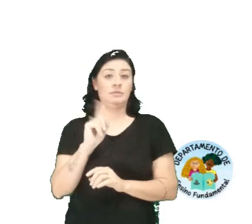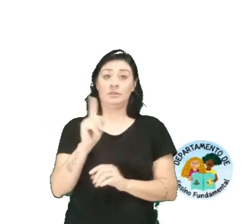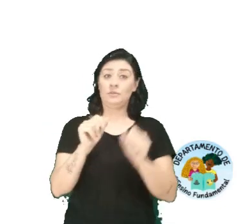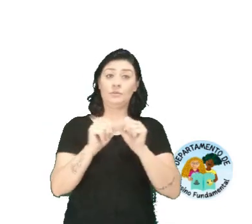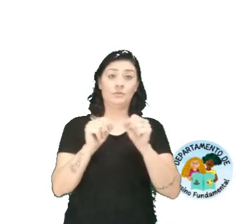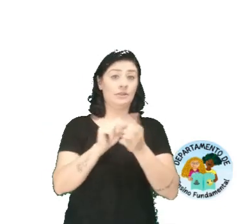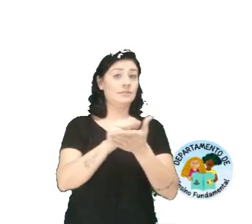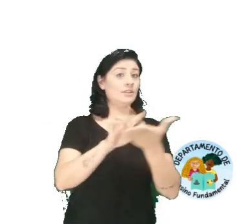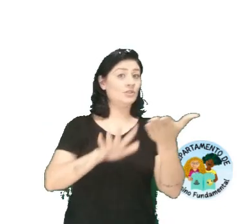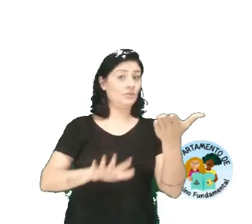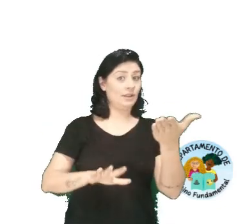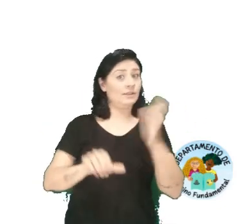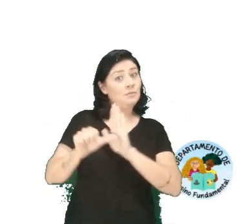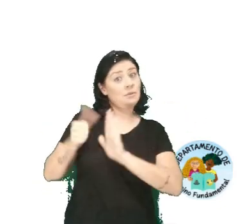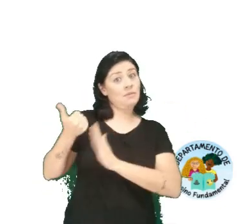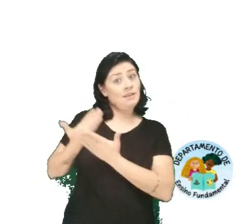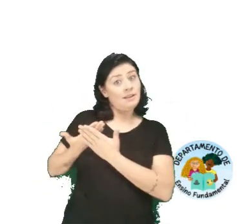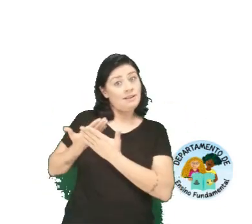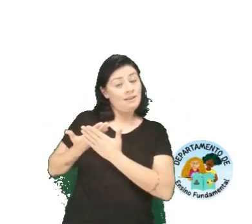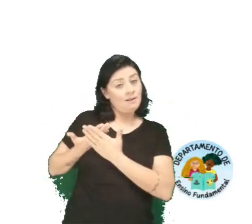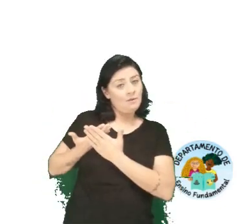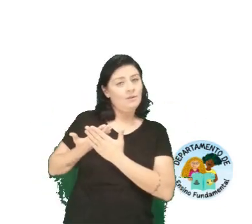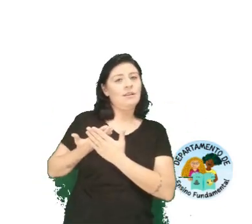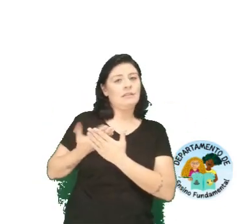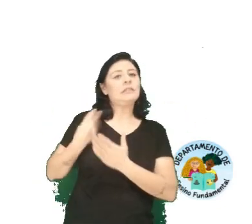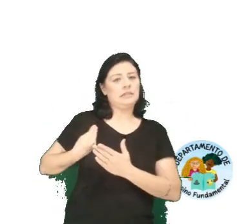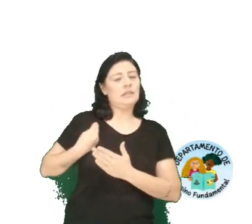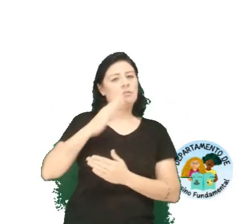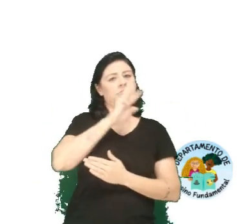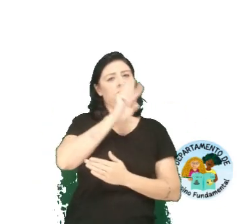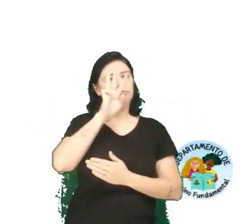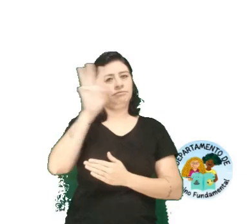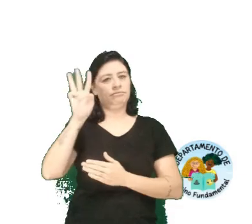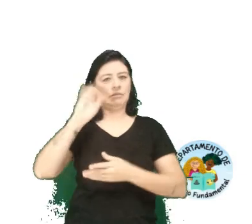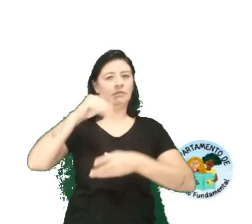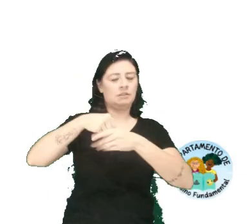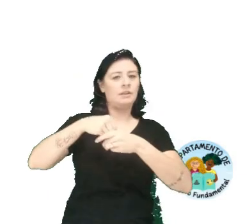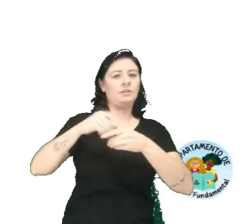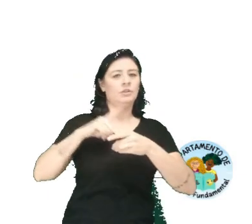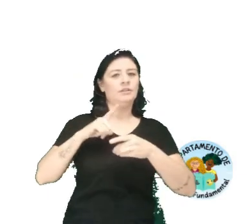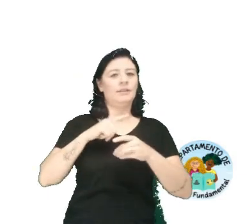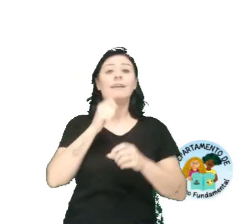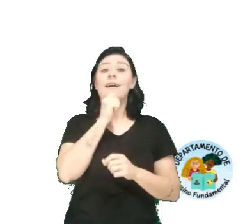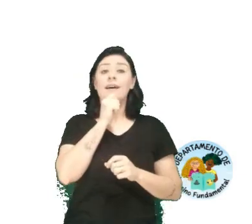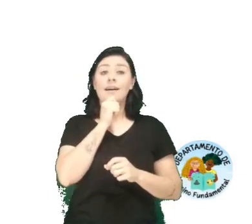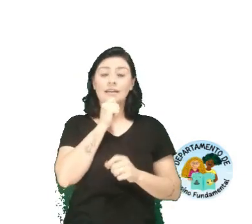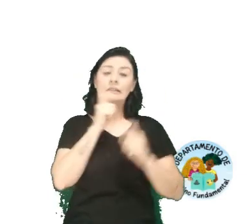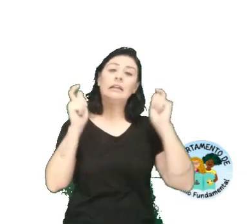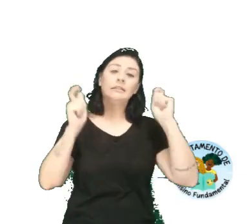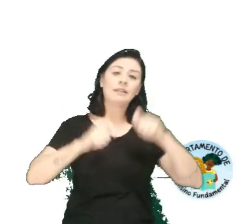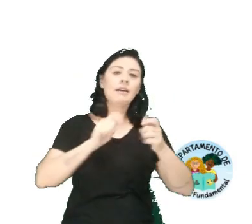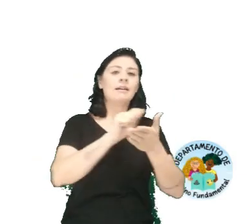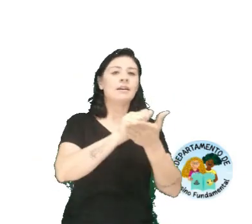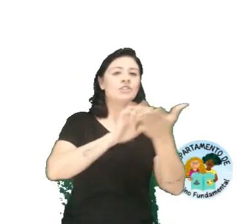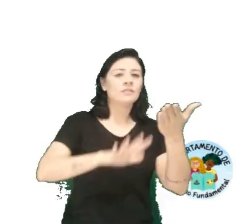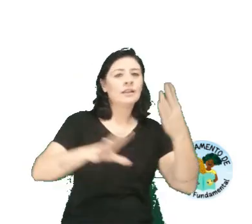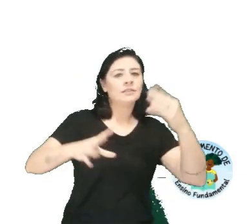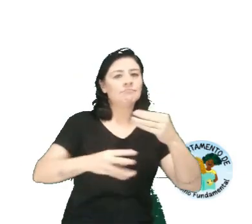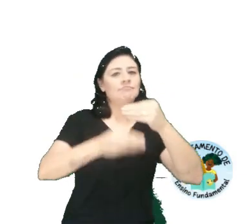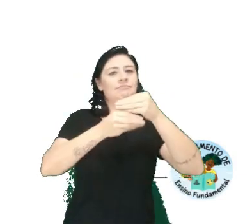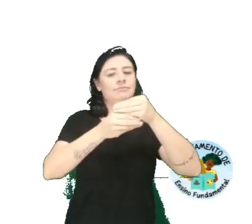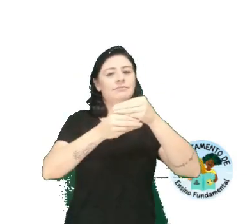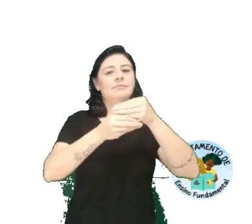primeira formação, então ainda está aberto, está disponível, então vocês podem acessar o Class e fazer essa